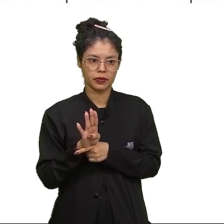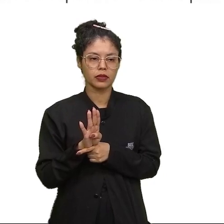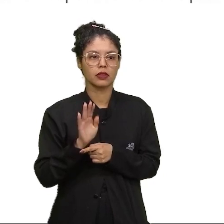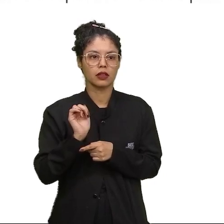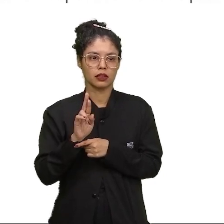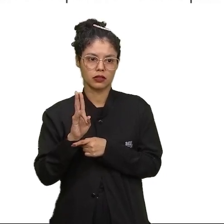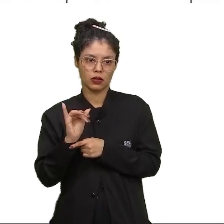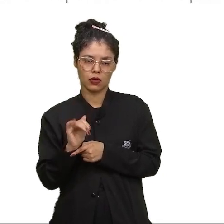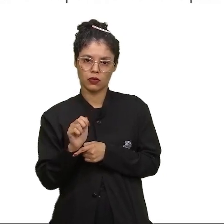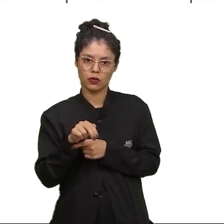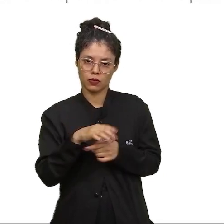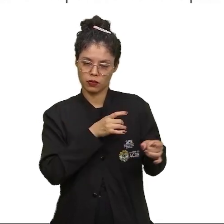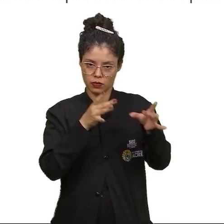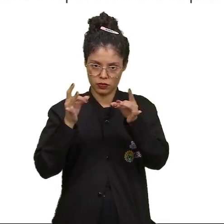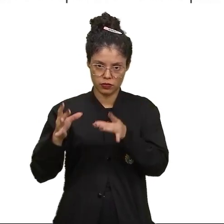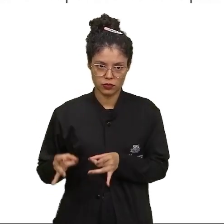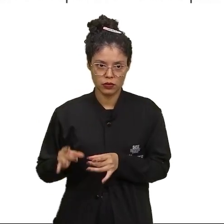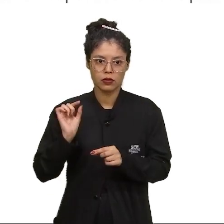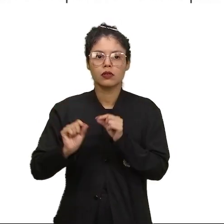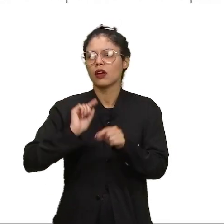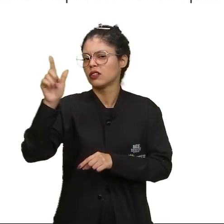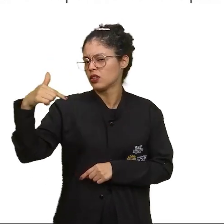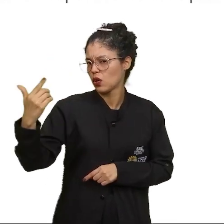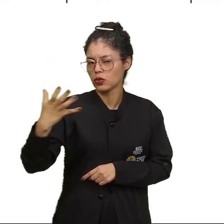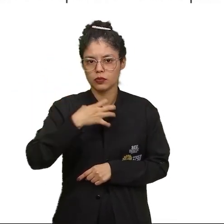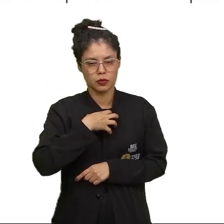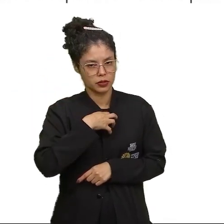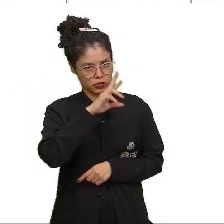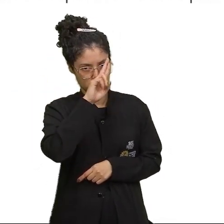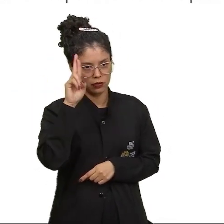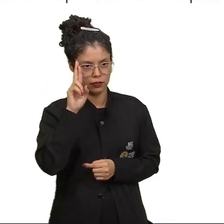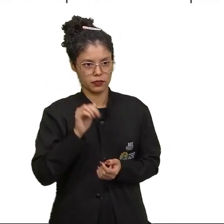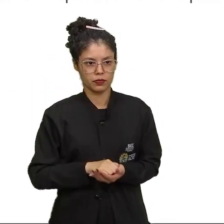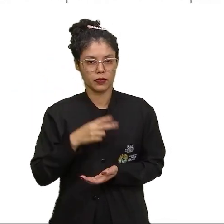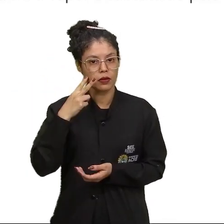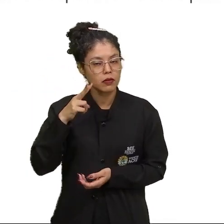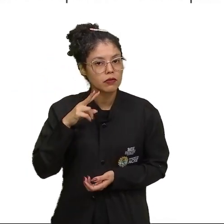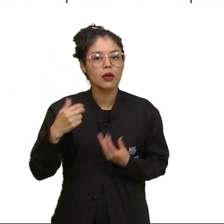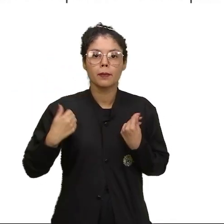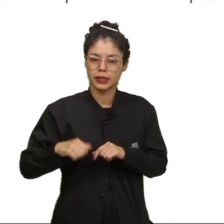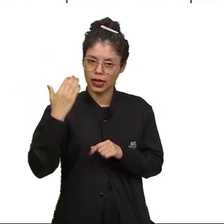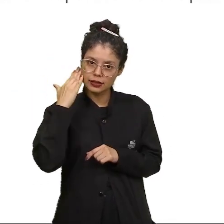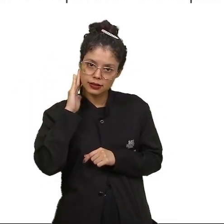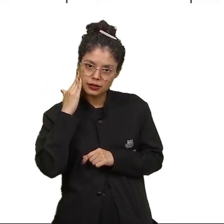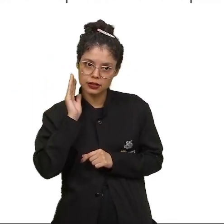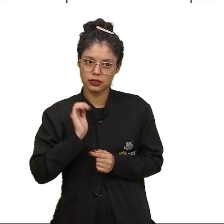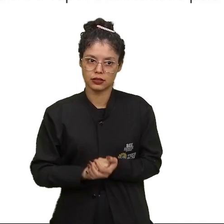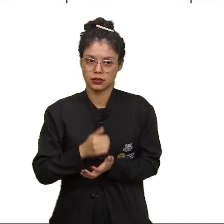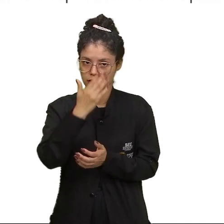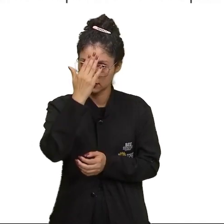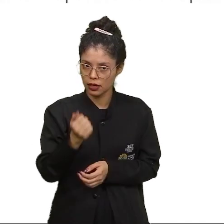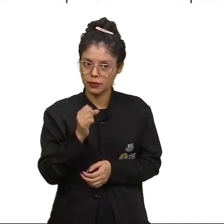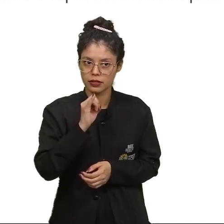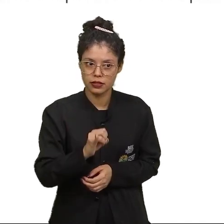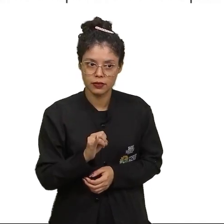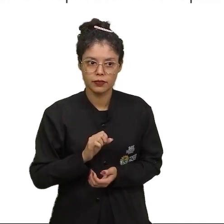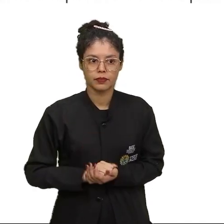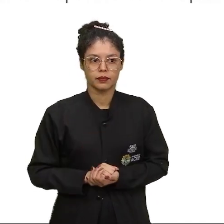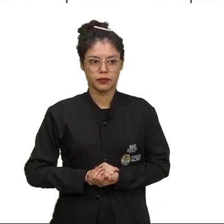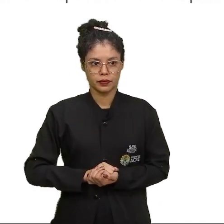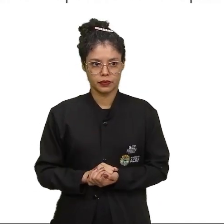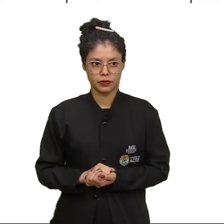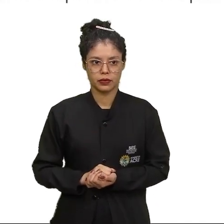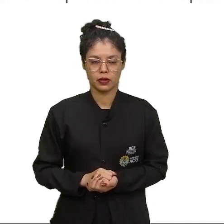do mercantilismo? O mercantilismo é de outro momento histórico. Viu como você tem que entender, saber se situar